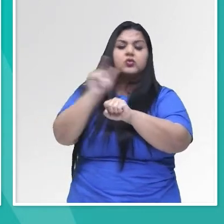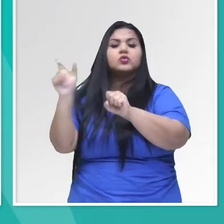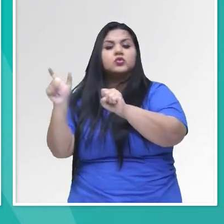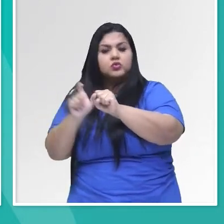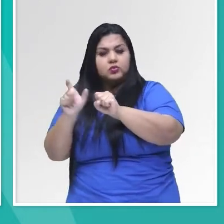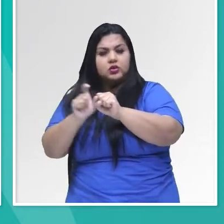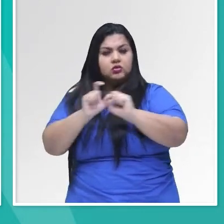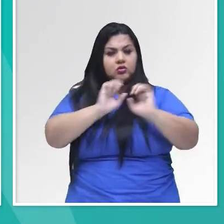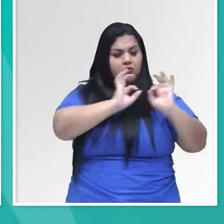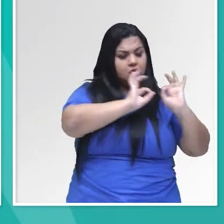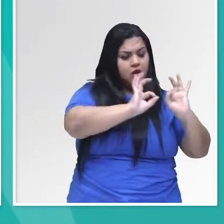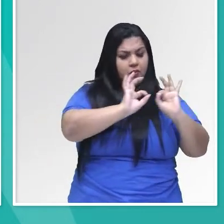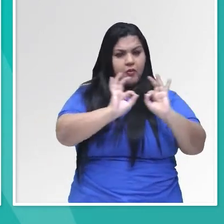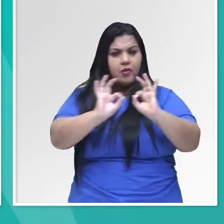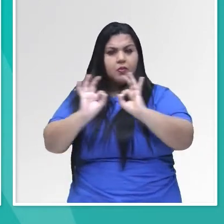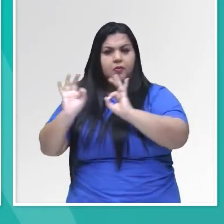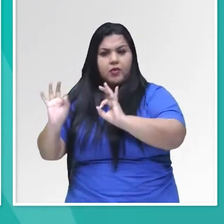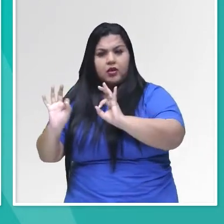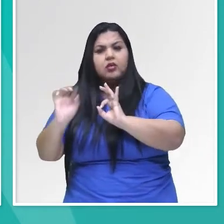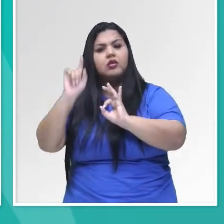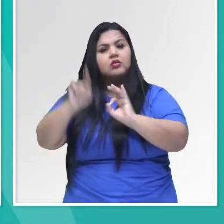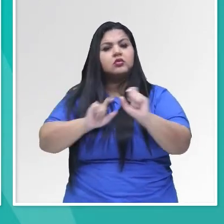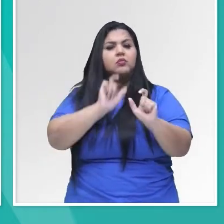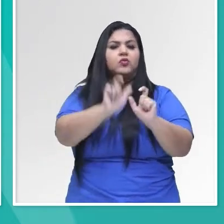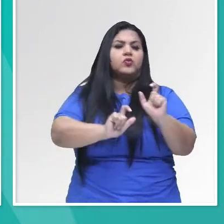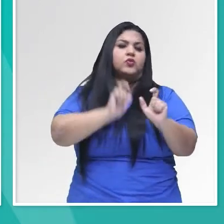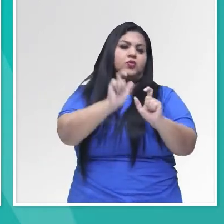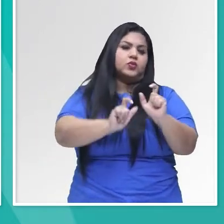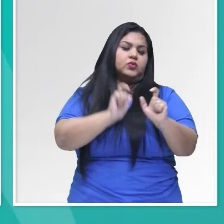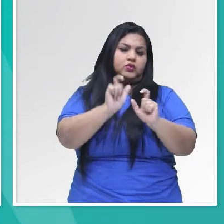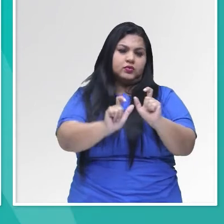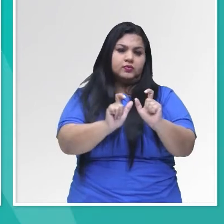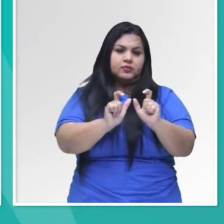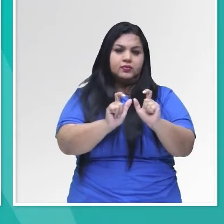artigo, substantivo. Isso é morfologia.